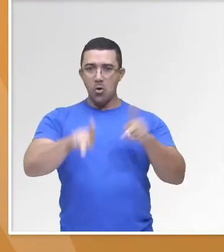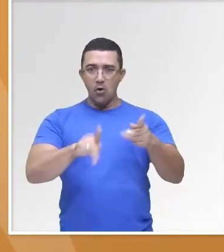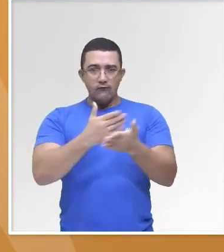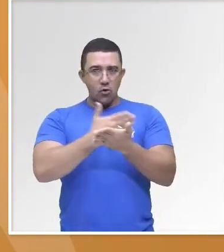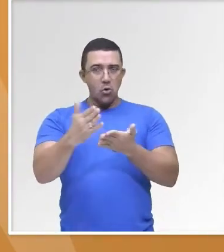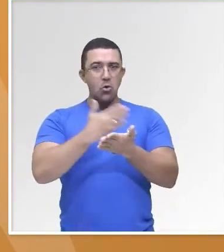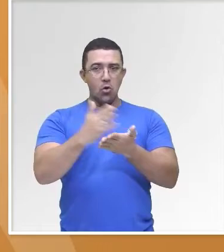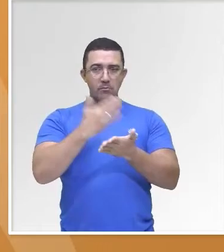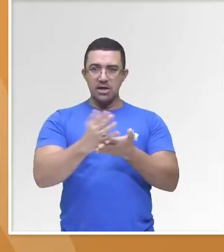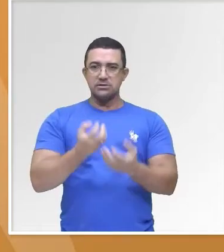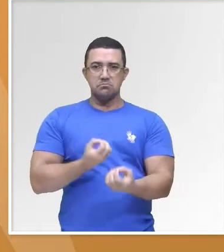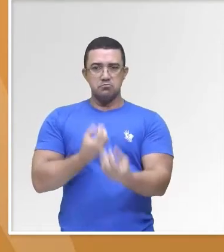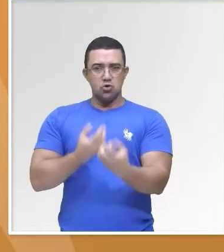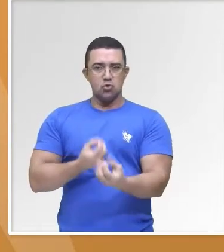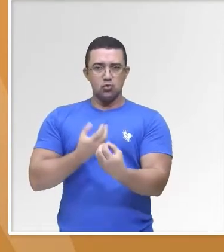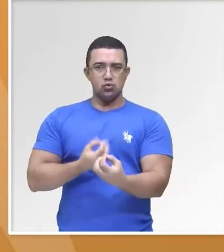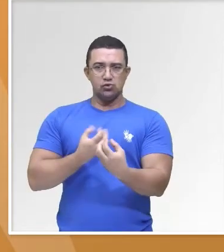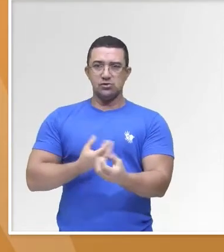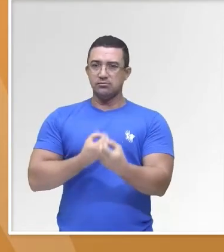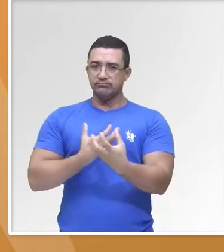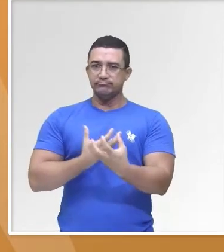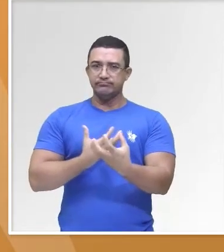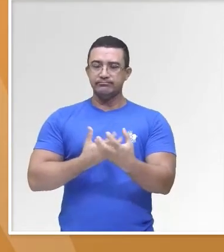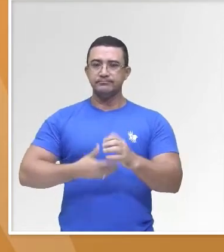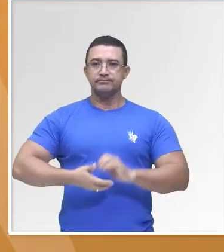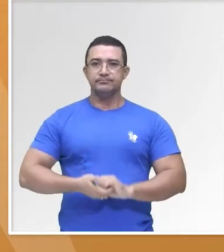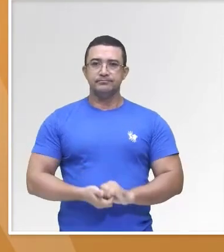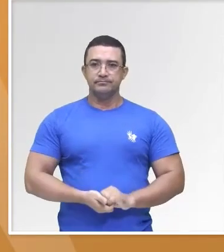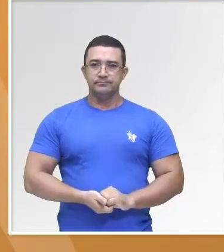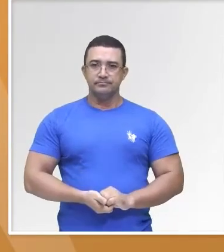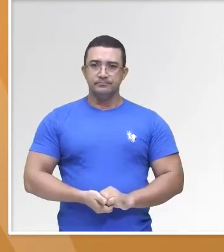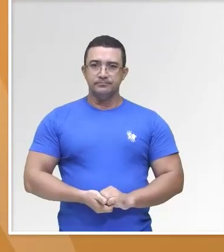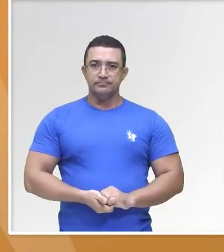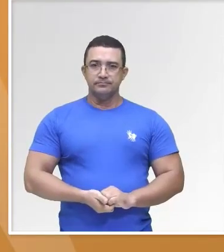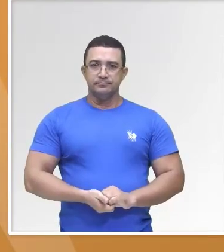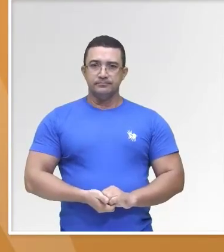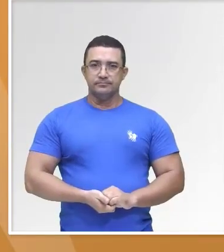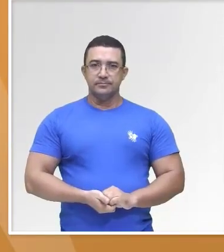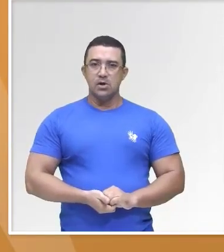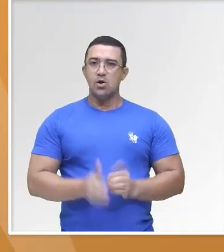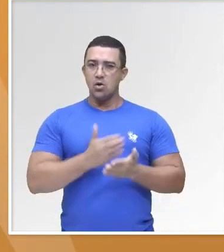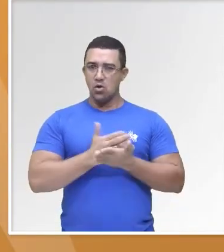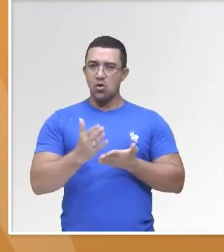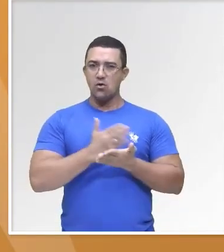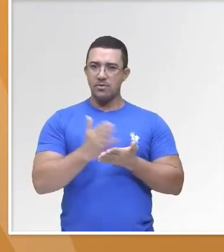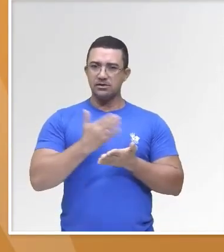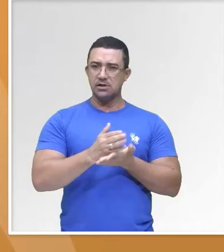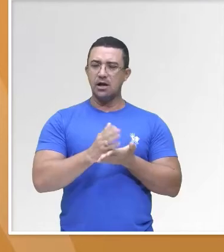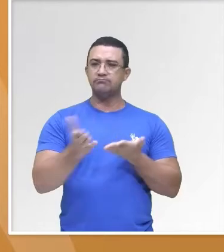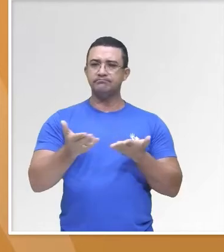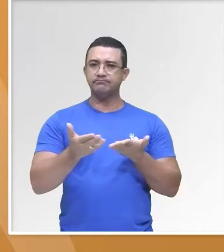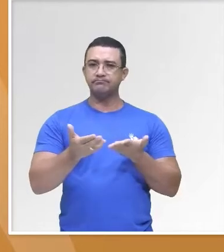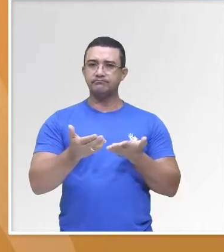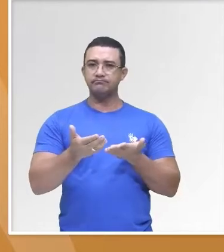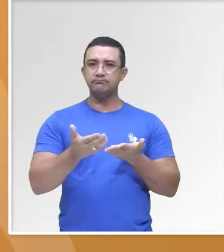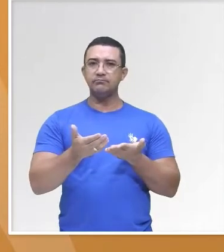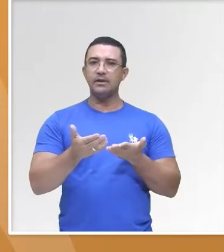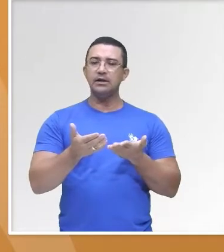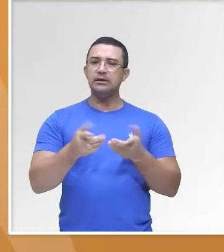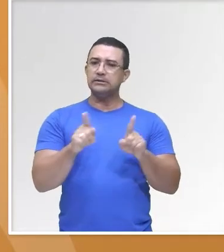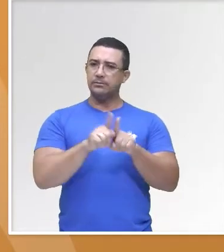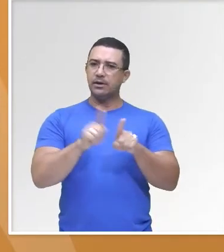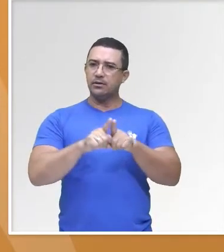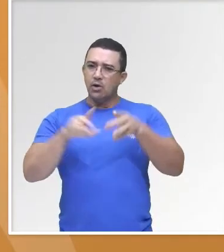A produzir. Não é verdade? Ele vai começar a investir. Ele vai contribuir